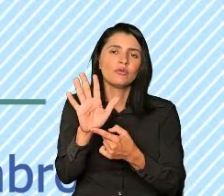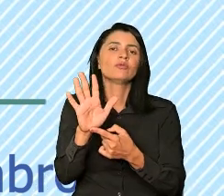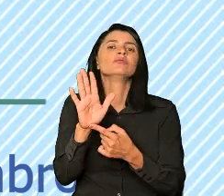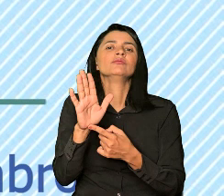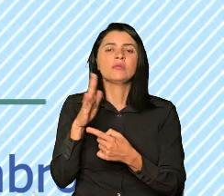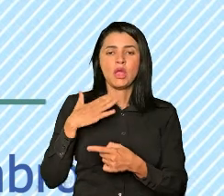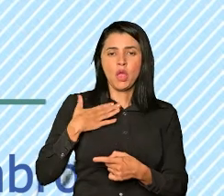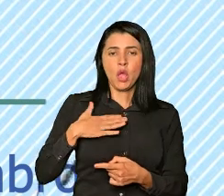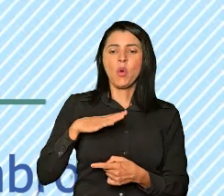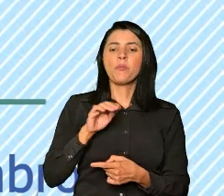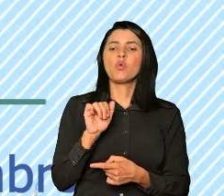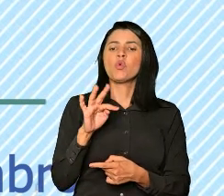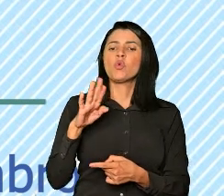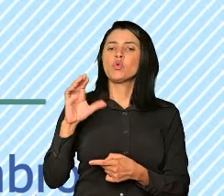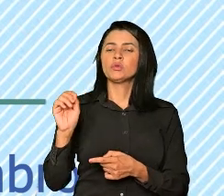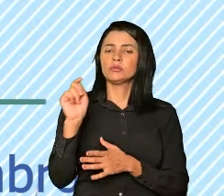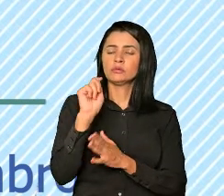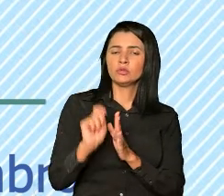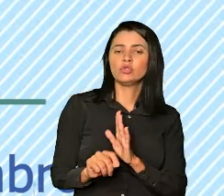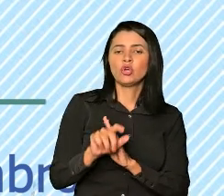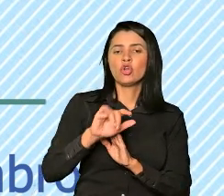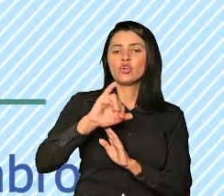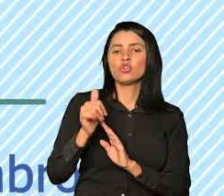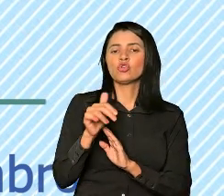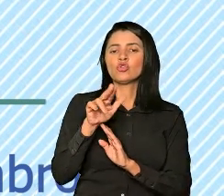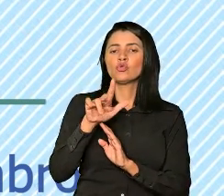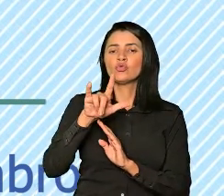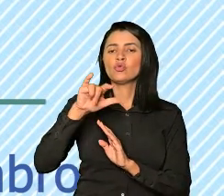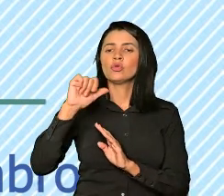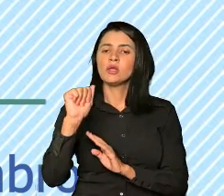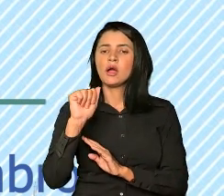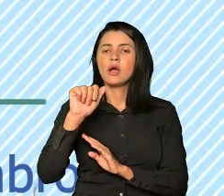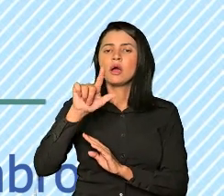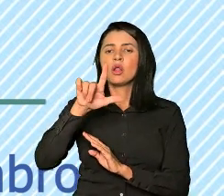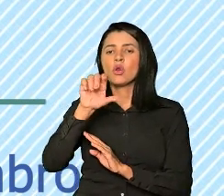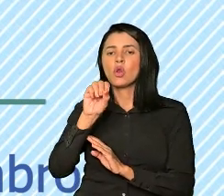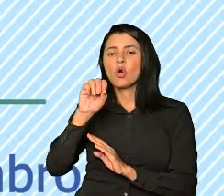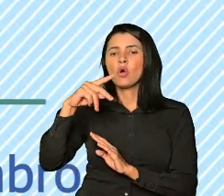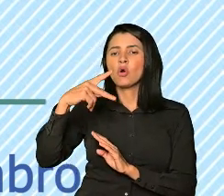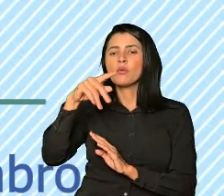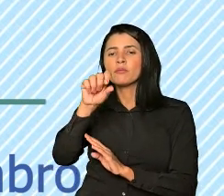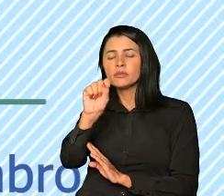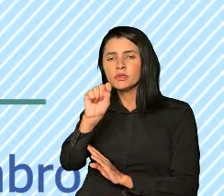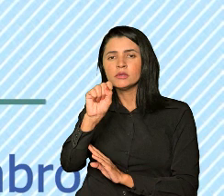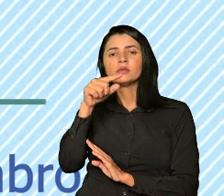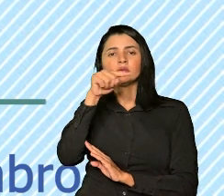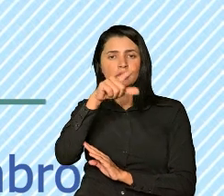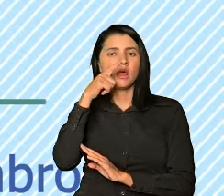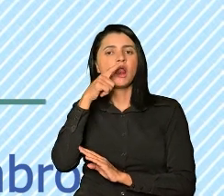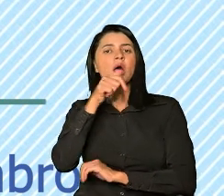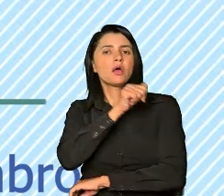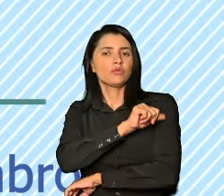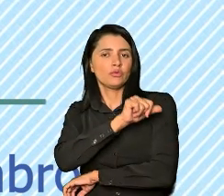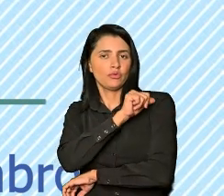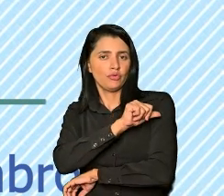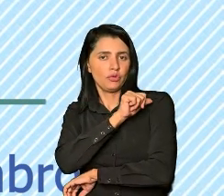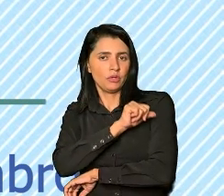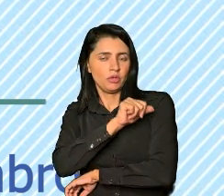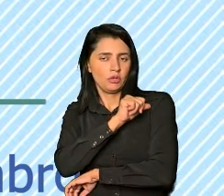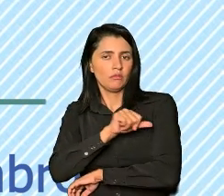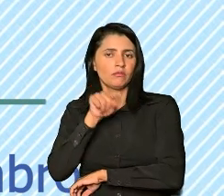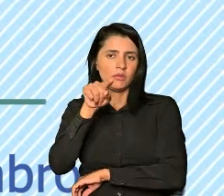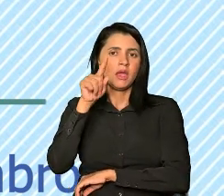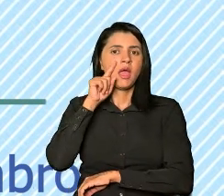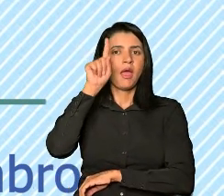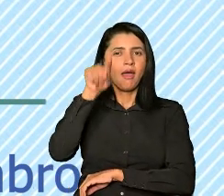da escritora Júlia Lopes de Almeida, né? Que está no Passeio Público do Rio de Janeiro. Esse busto, ele